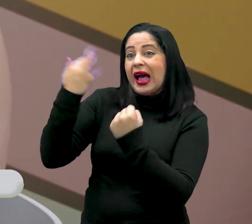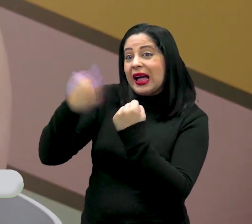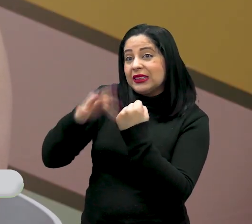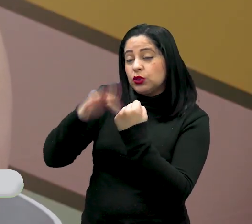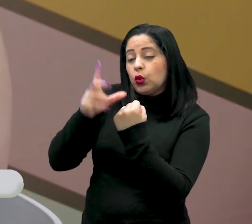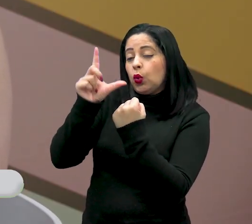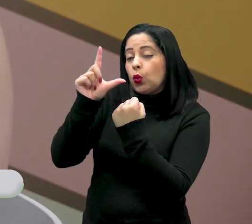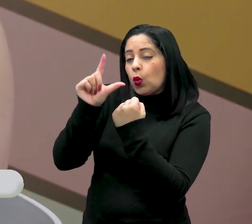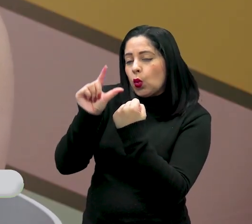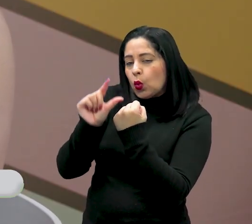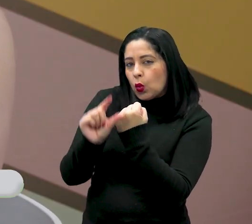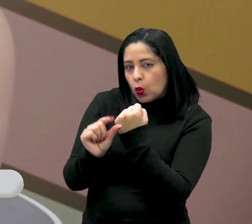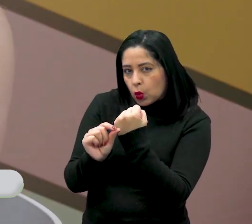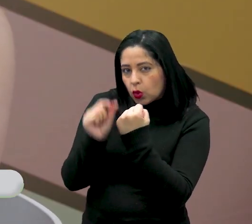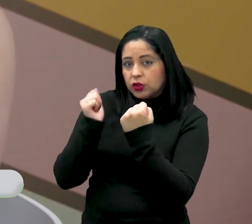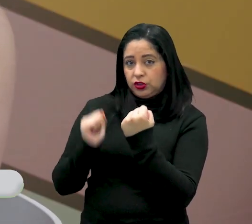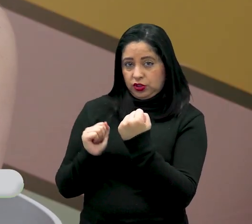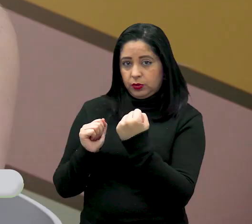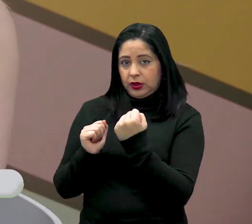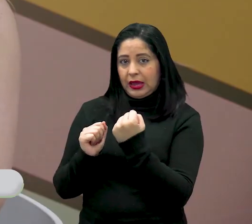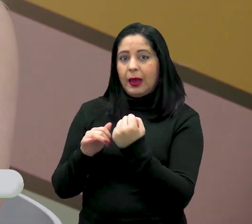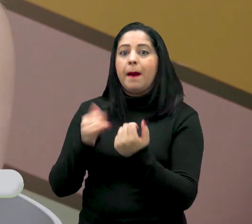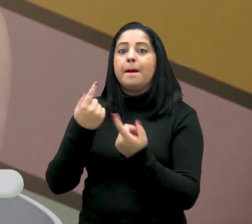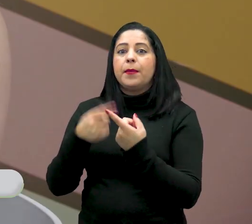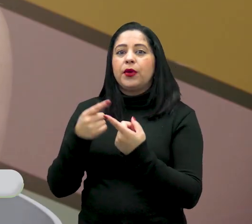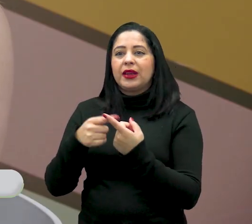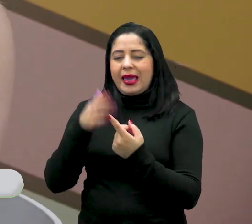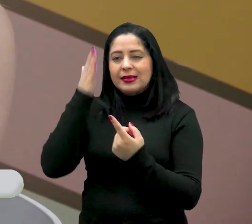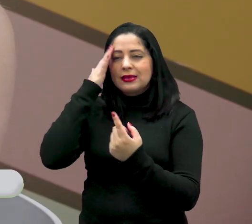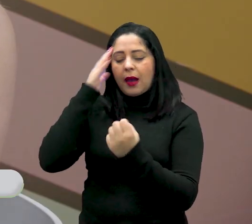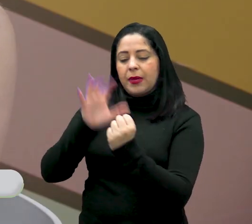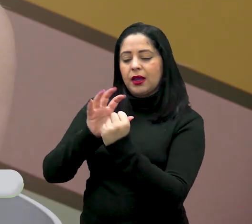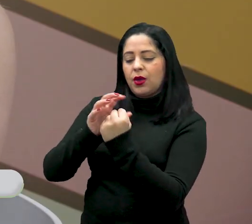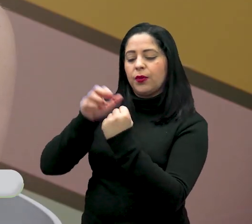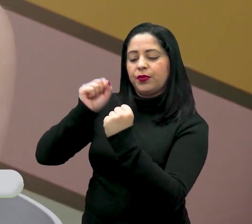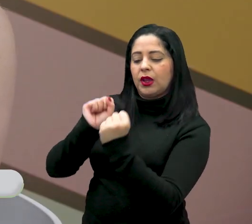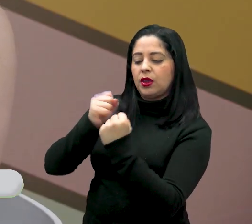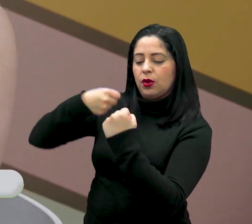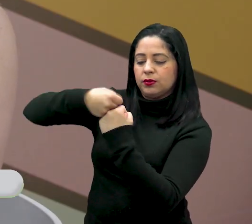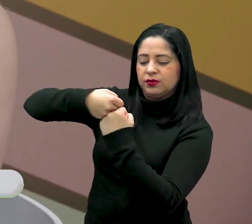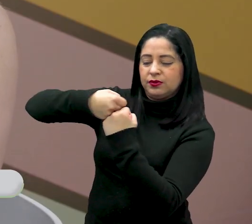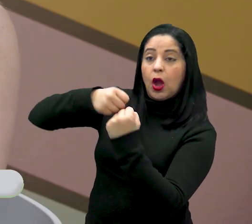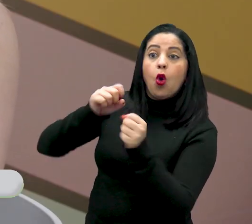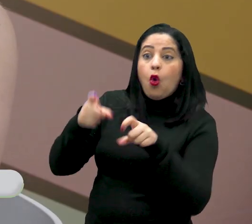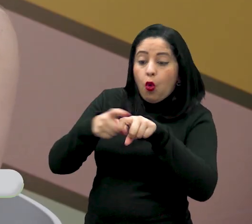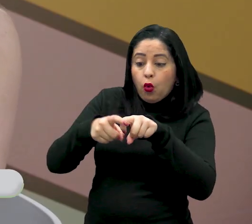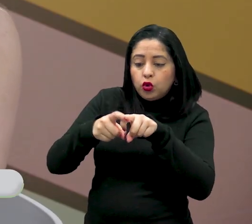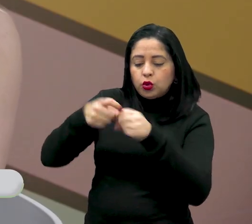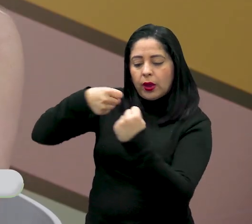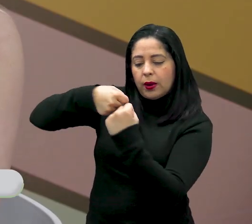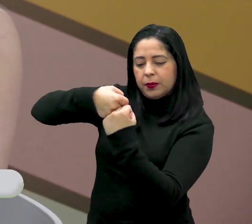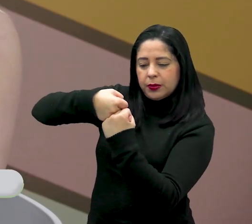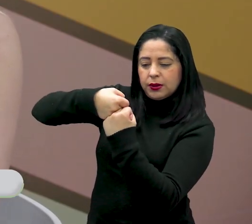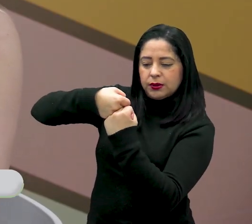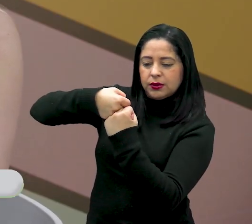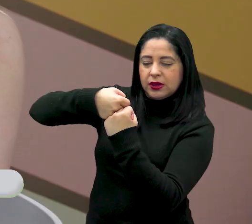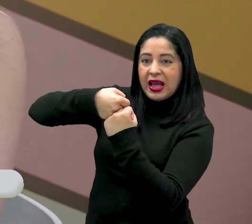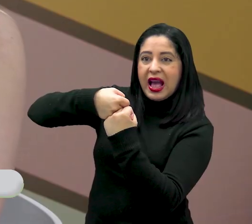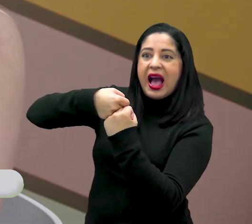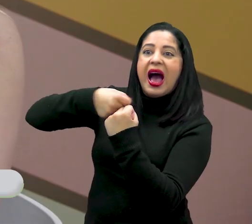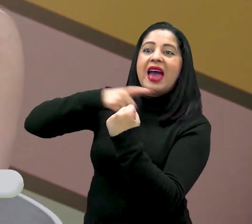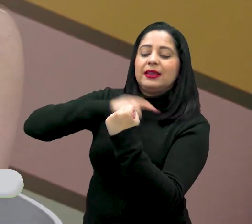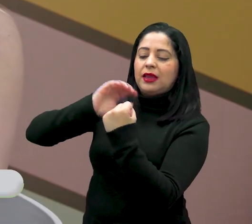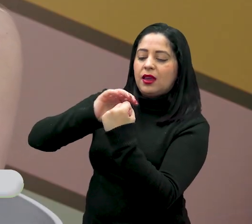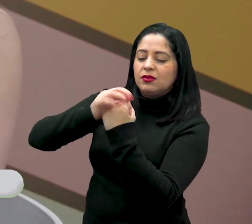ajuda a diminuir a dor, faz o que eu falo para os pacientes no caso do joelho, né? Faz tipo uma gelatina, né? Sim. Então, diminui esse impacto de osso